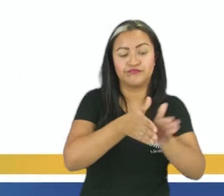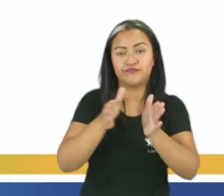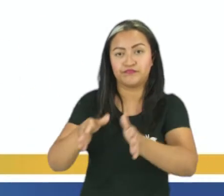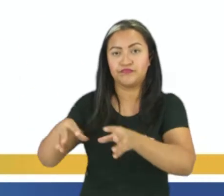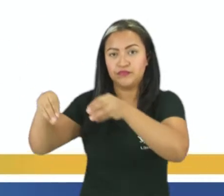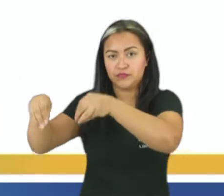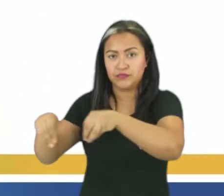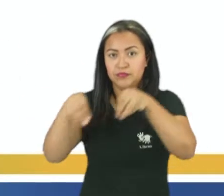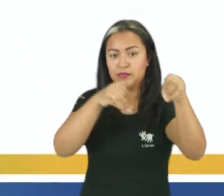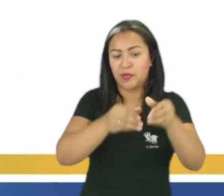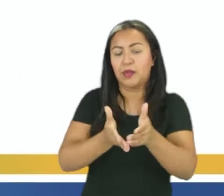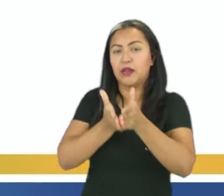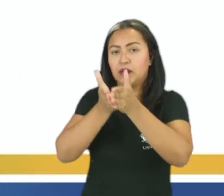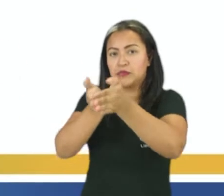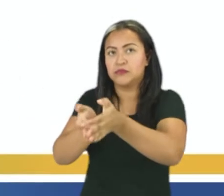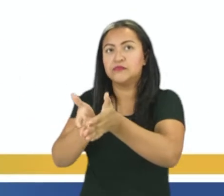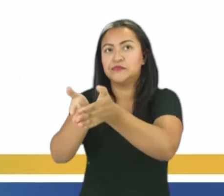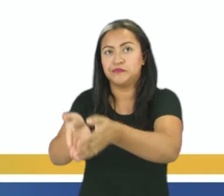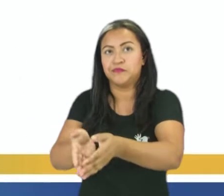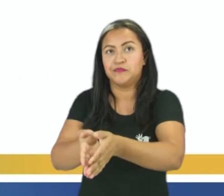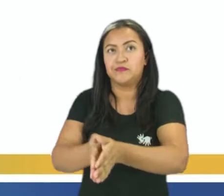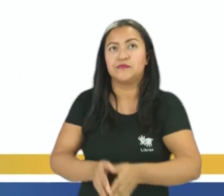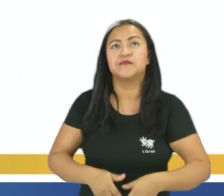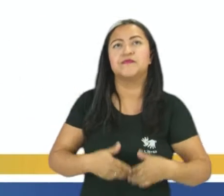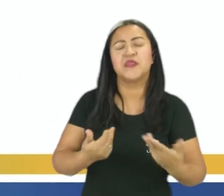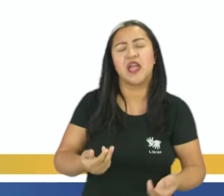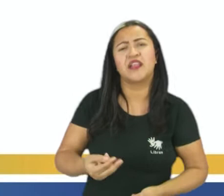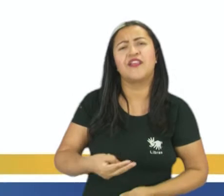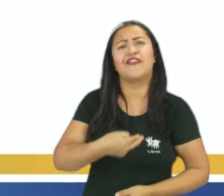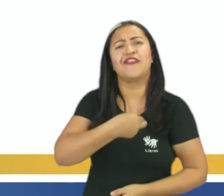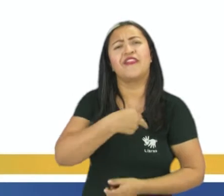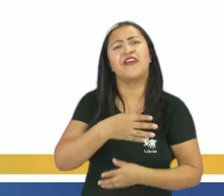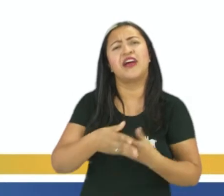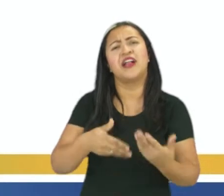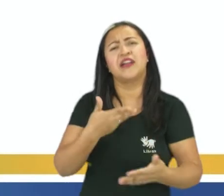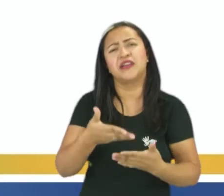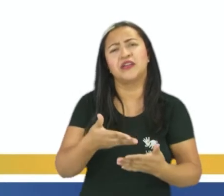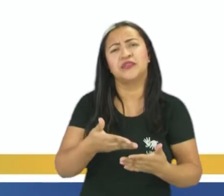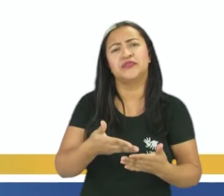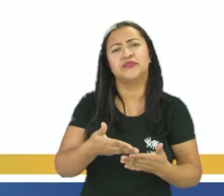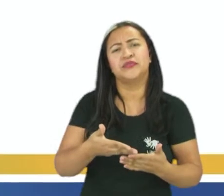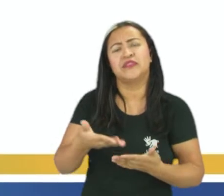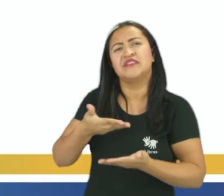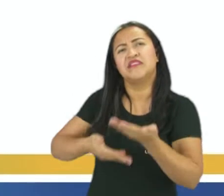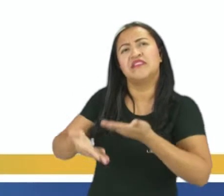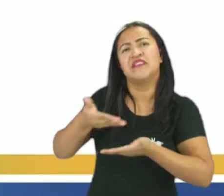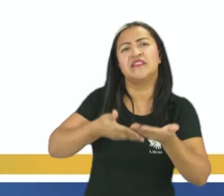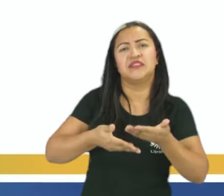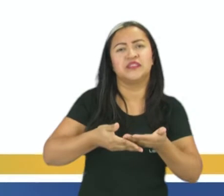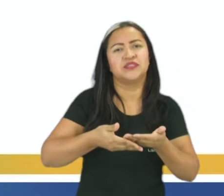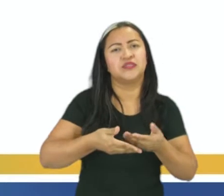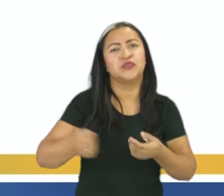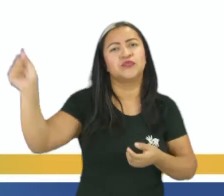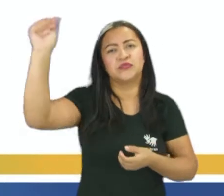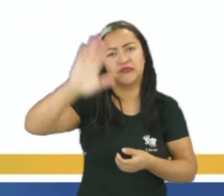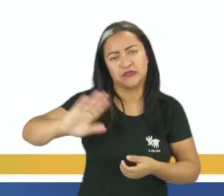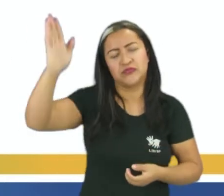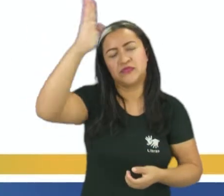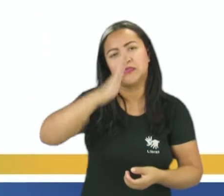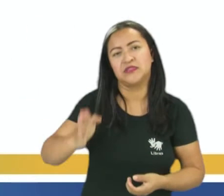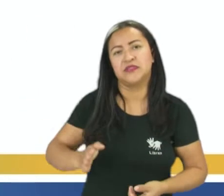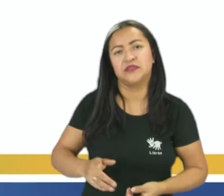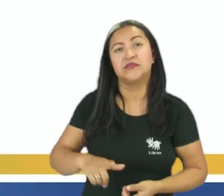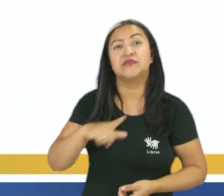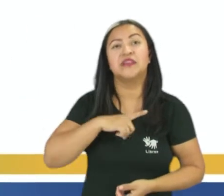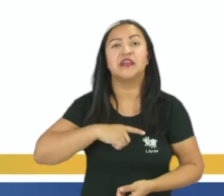pelo Atlântico. Aí, pessoal, falando dessa relação com os africanos, né, e os afro-brasileiros, a gente tem aí